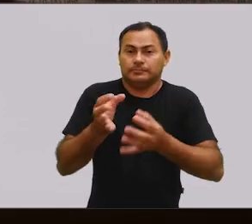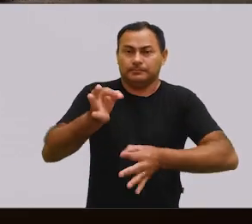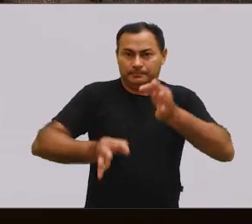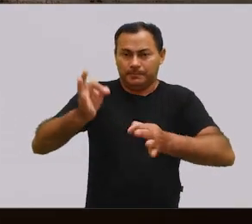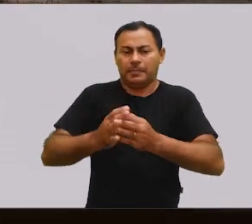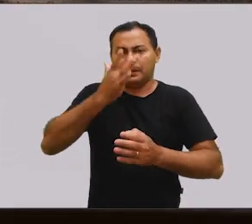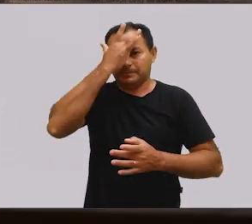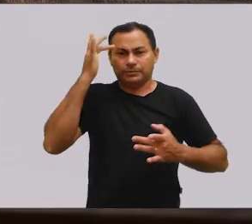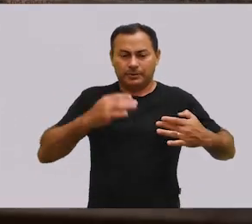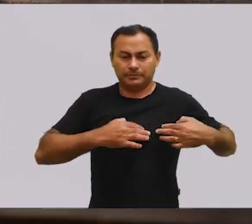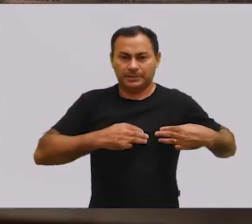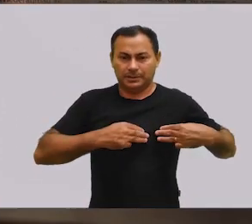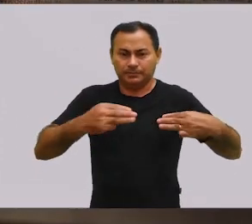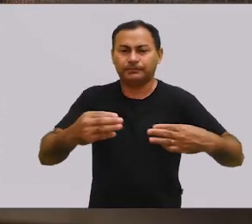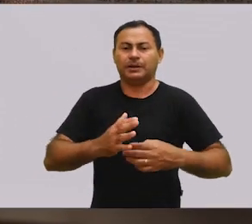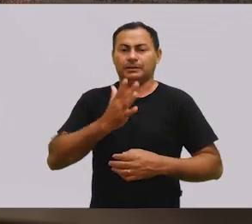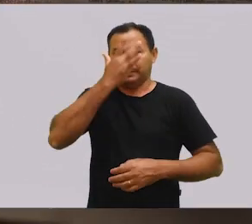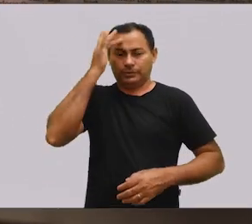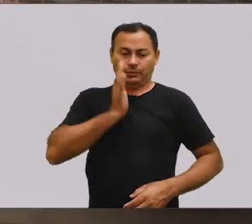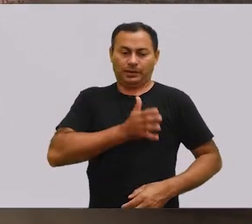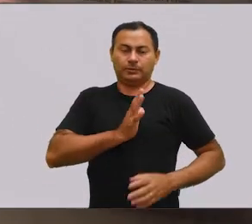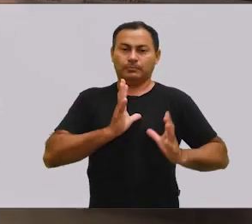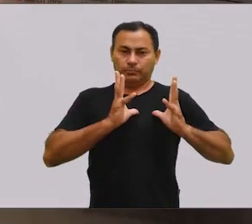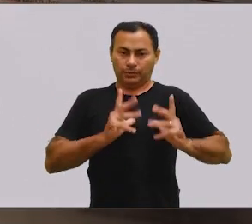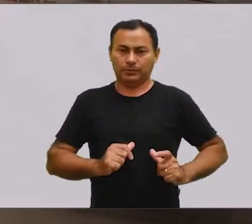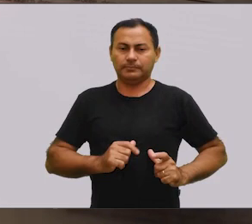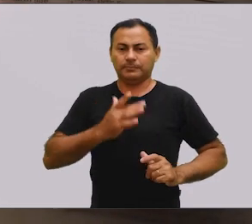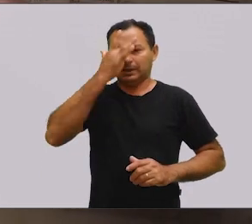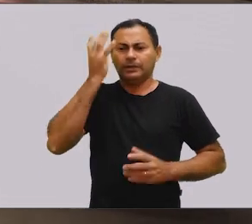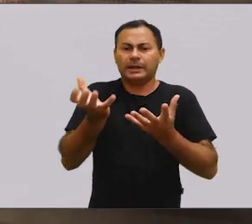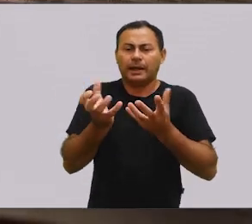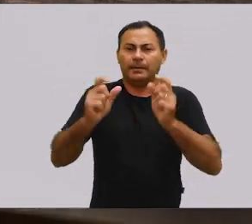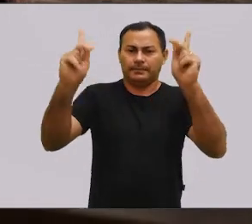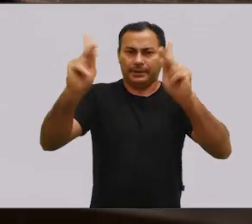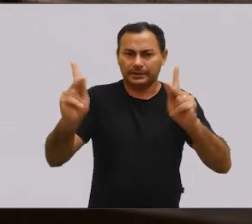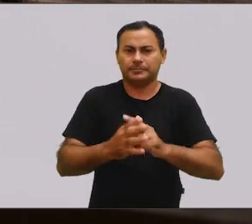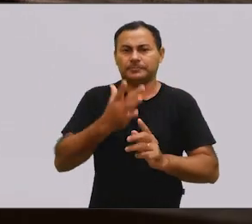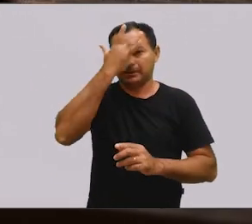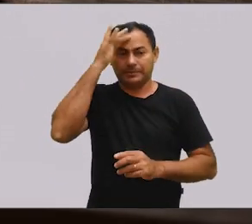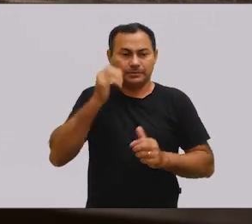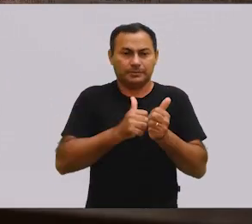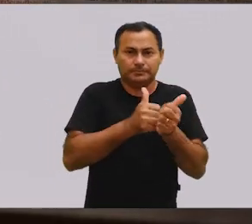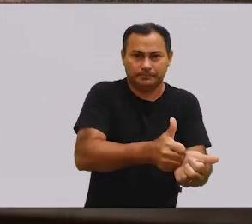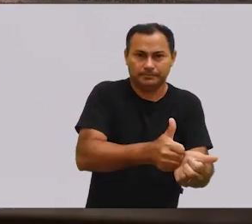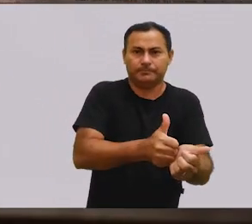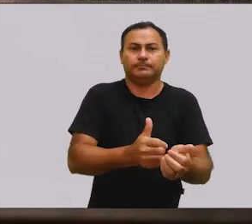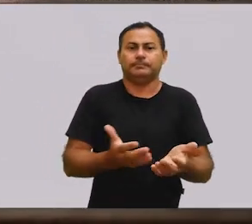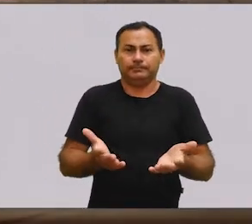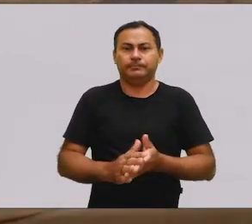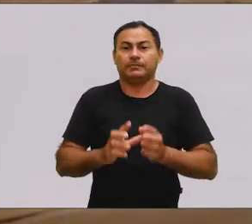justiça, os misericordiosos, os de coração puro, os pacificadores, os que são